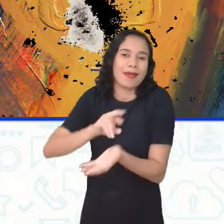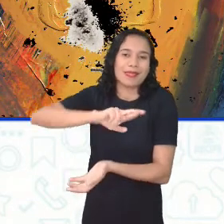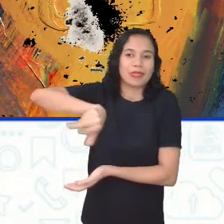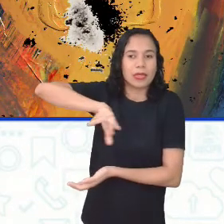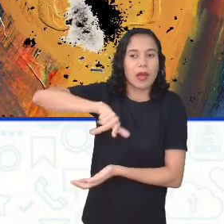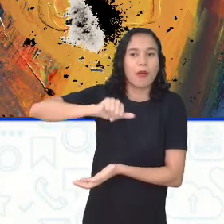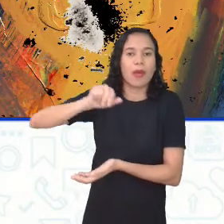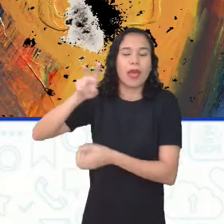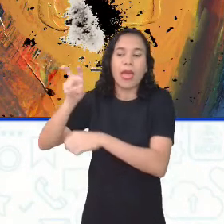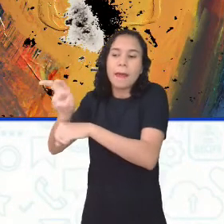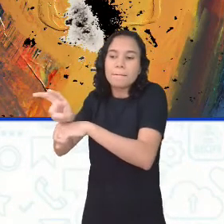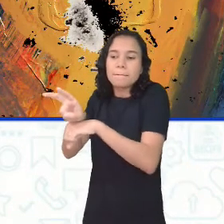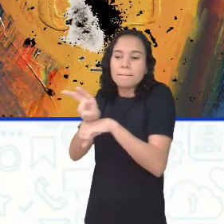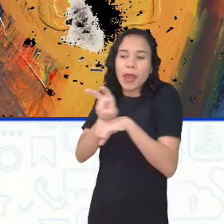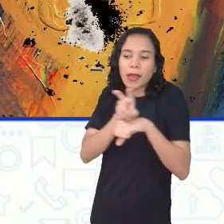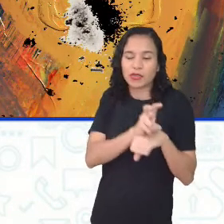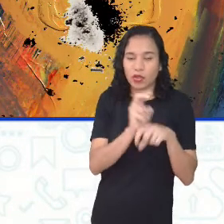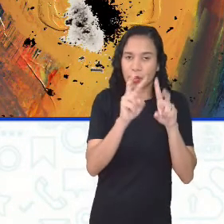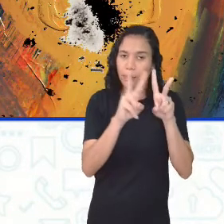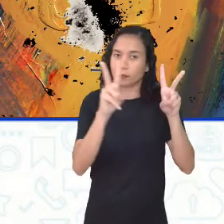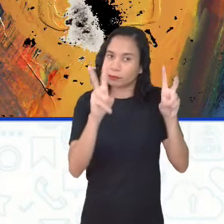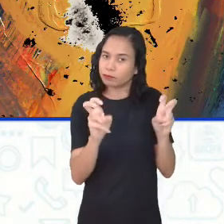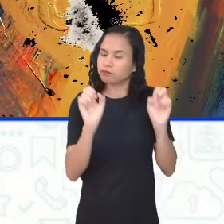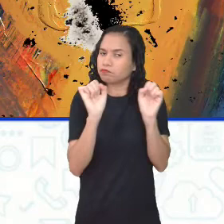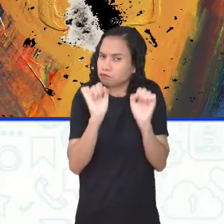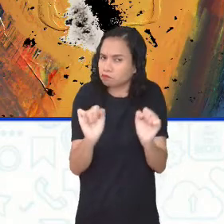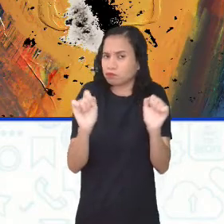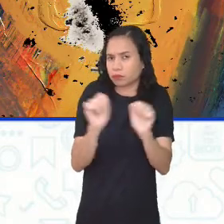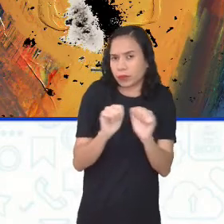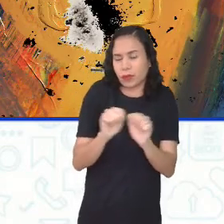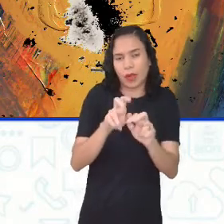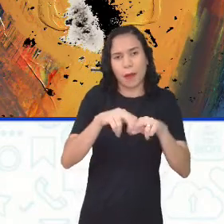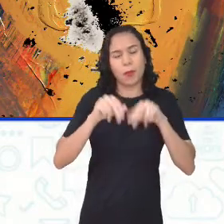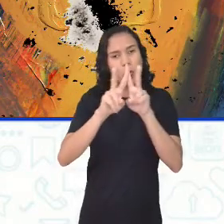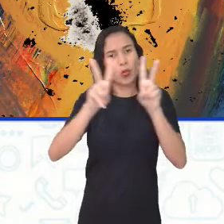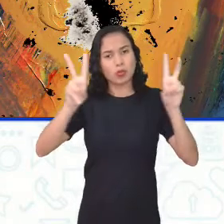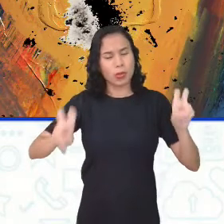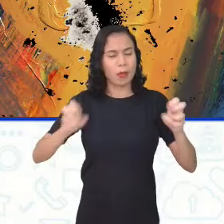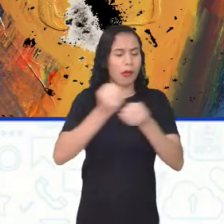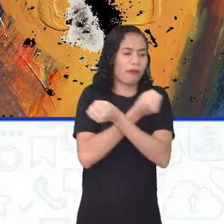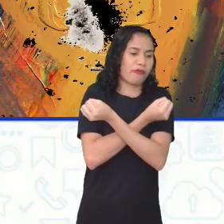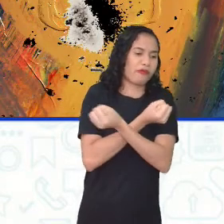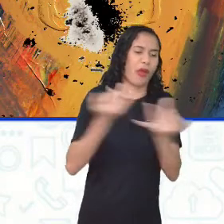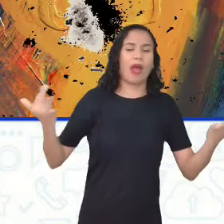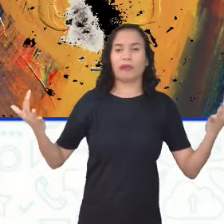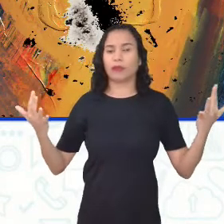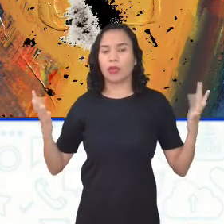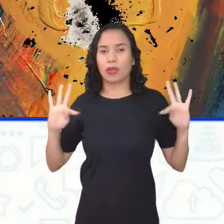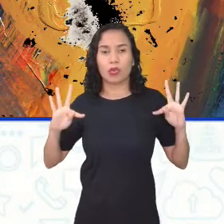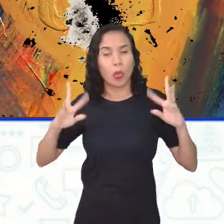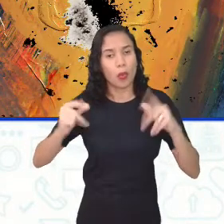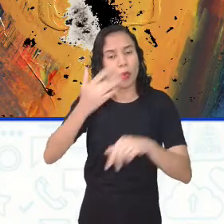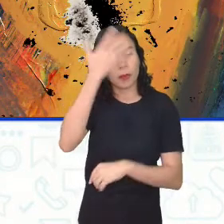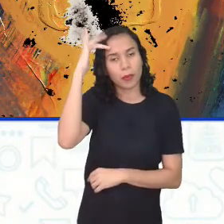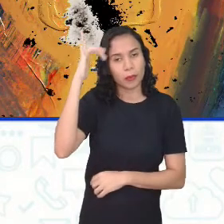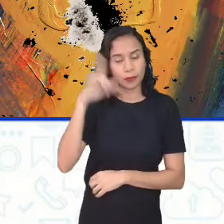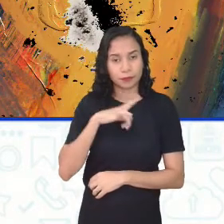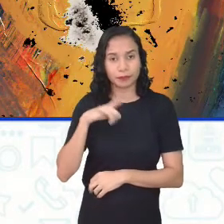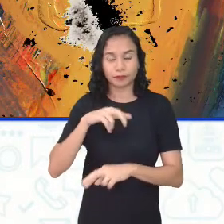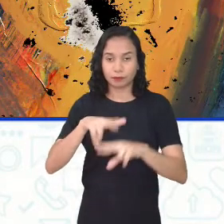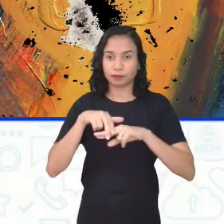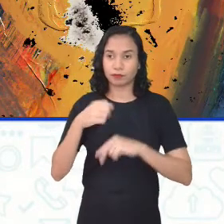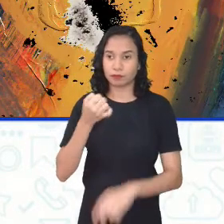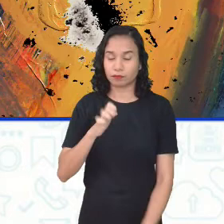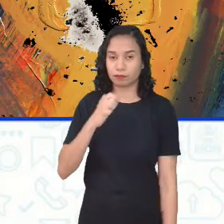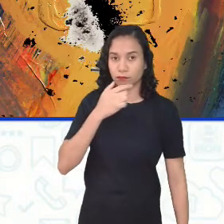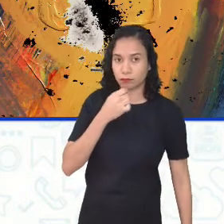um empréstimo do tema. E eu posso fazer isso porque os temas eles são universais. Então, se